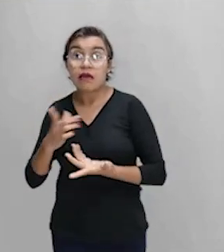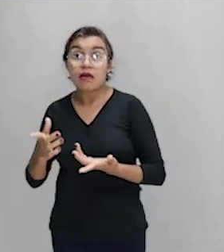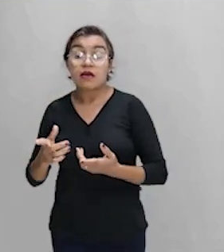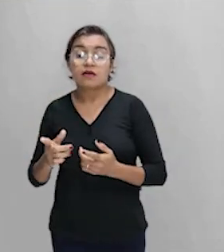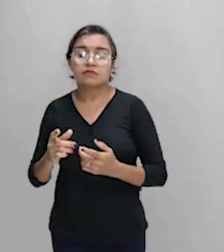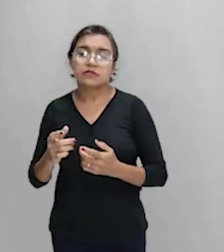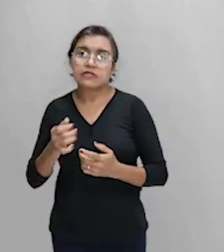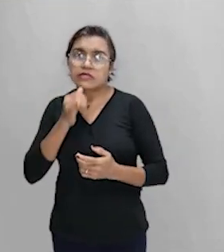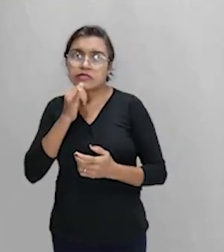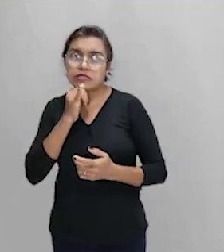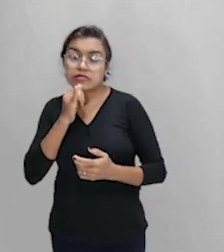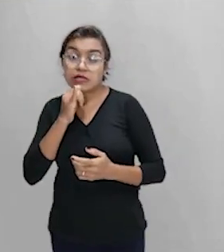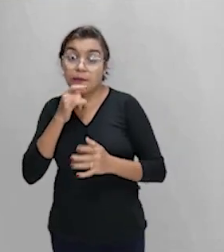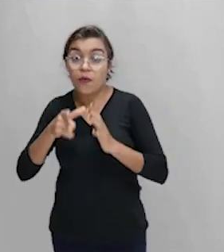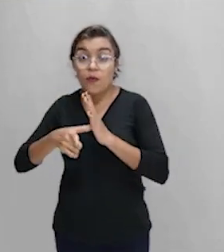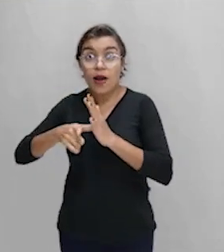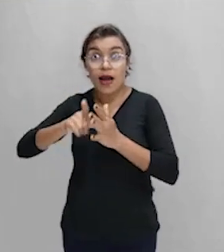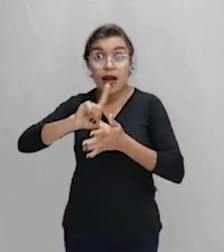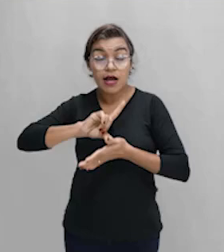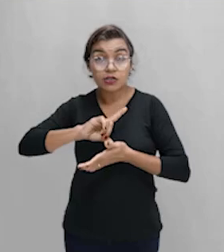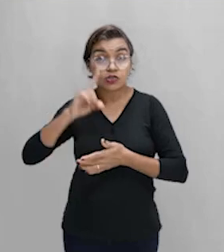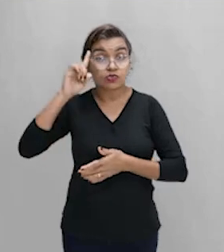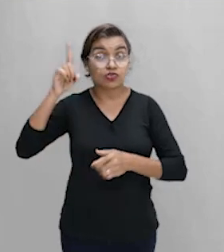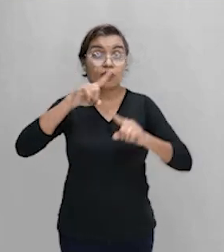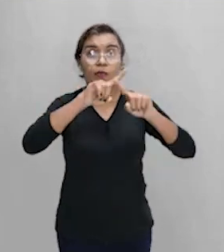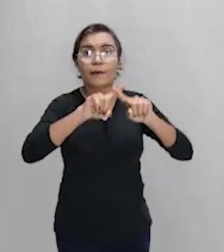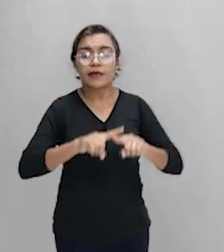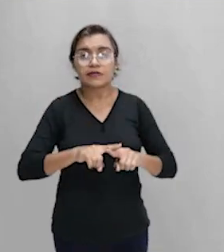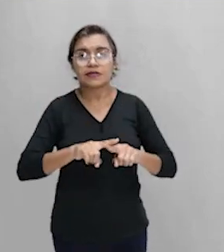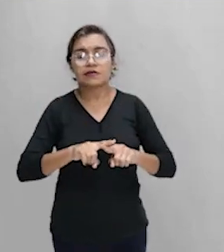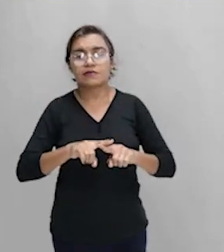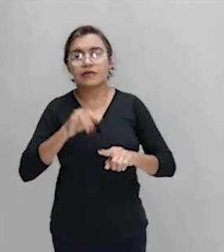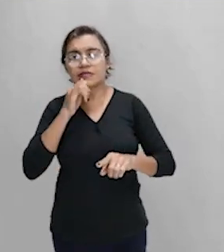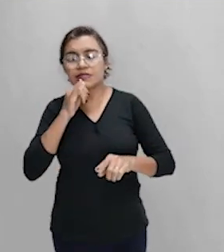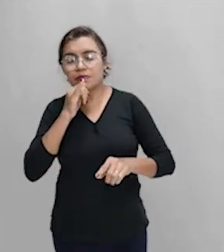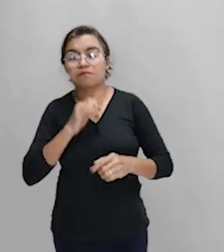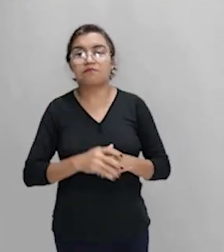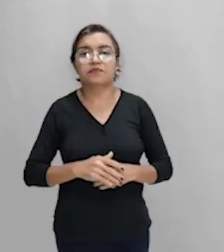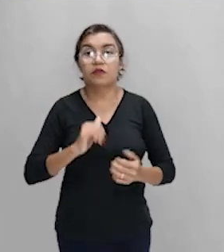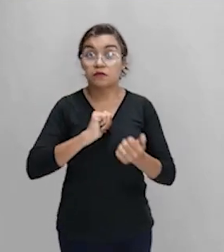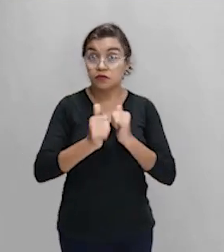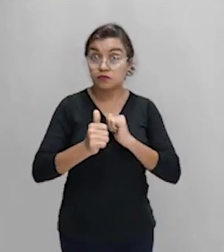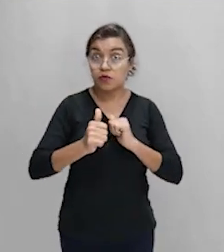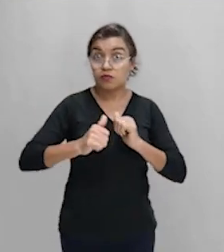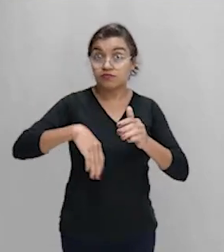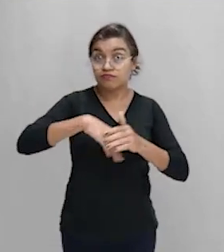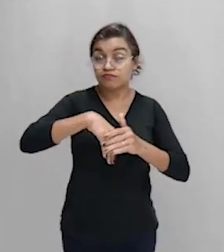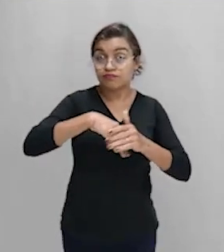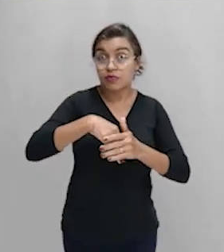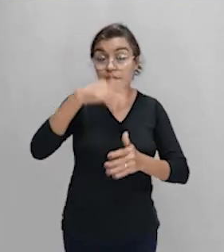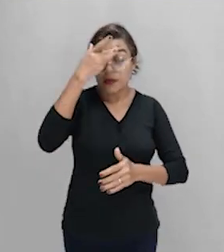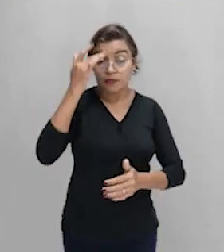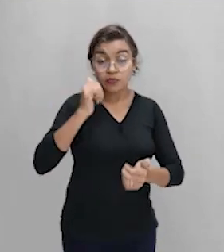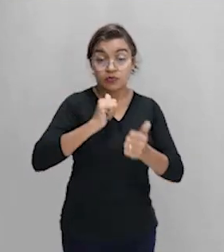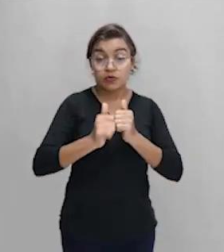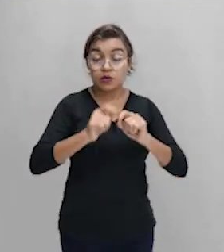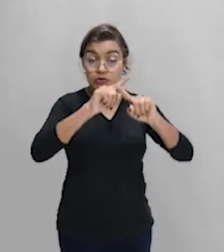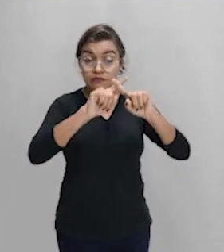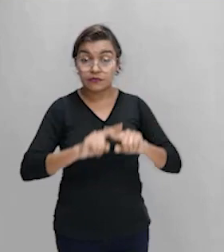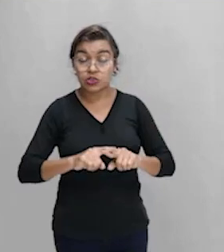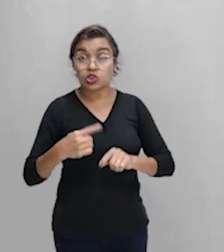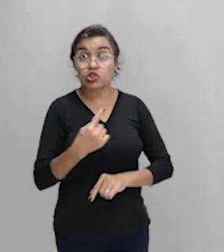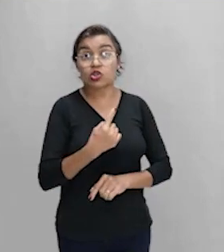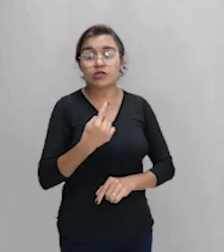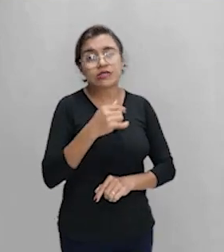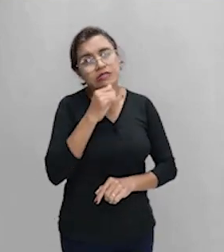ele chegar antes do dia da competição, digamos assim. Vou tirar do futebol, mas vou tirar de um atleta que ele faz alguma disputa individual,